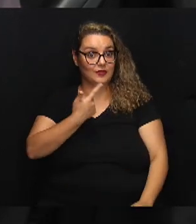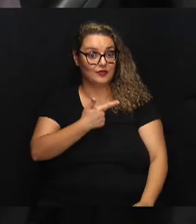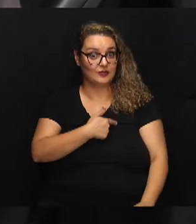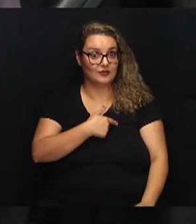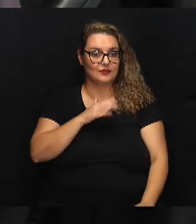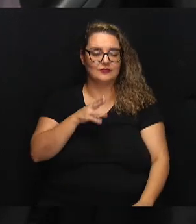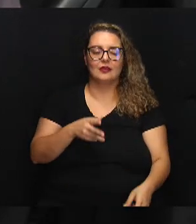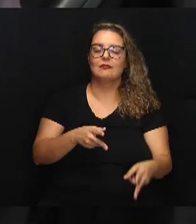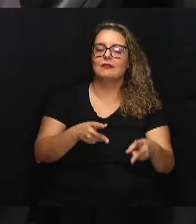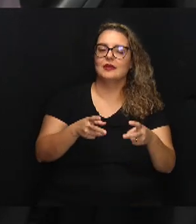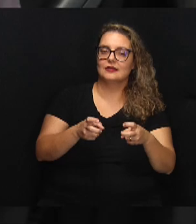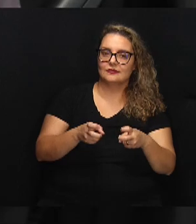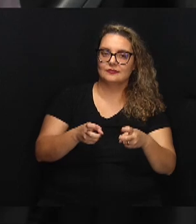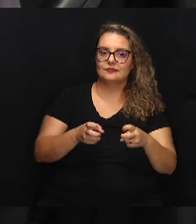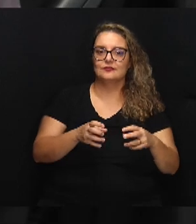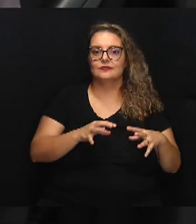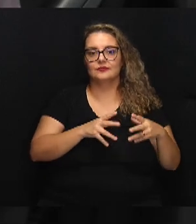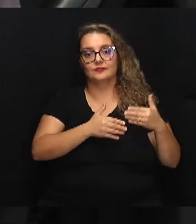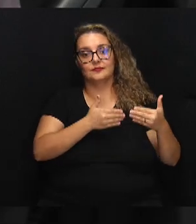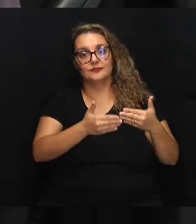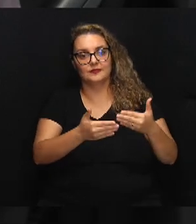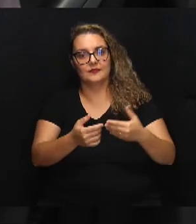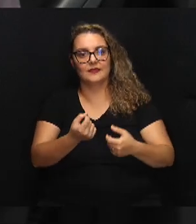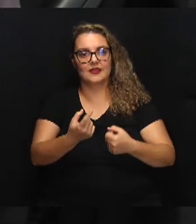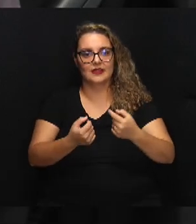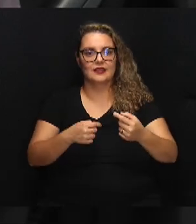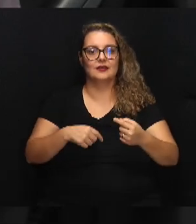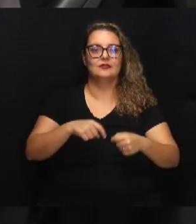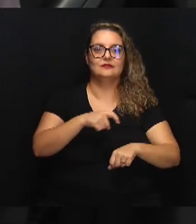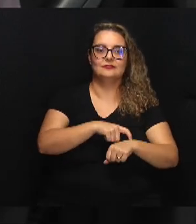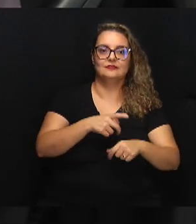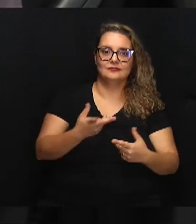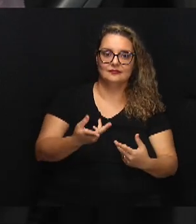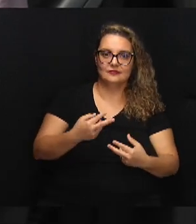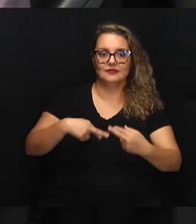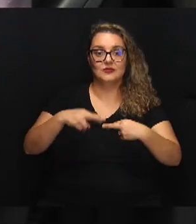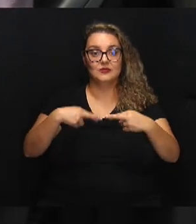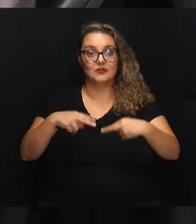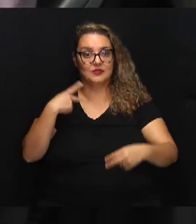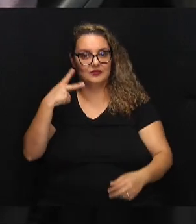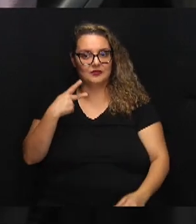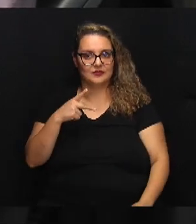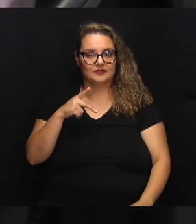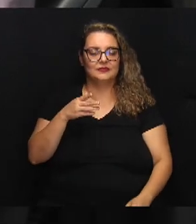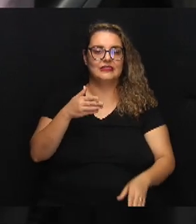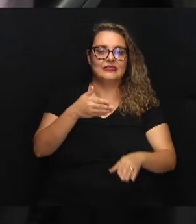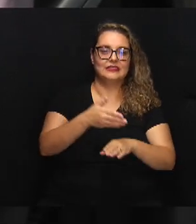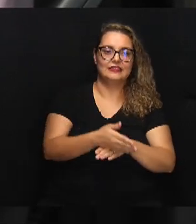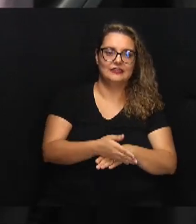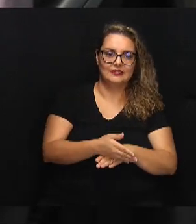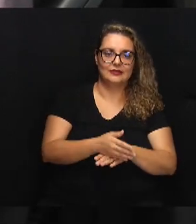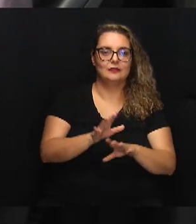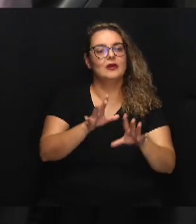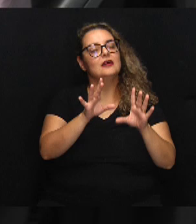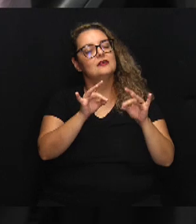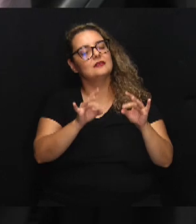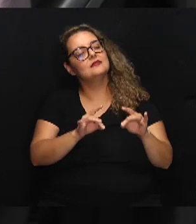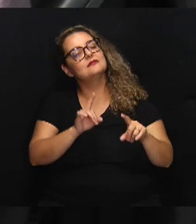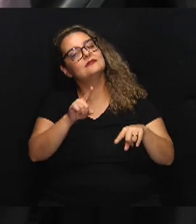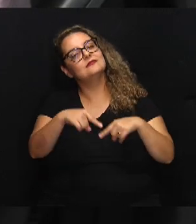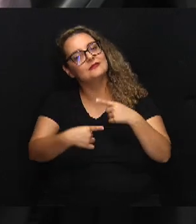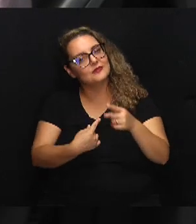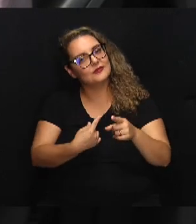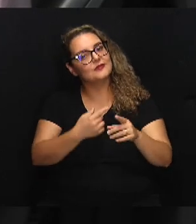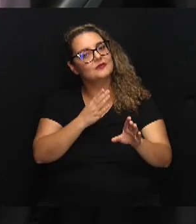já percebeu que toda essa sua trajetória em algum momento tem aquele viés político que entra, mas você vai detalhar no nosso